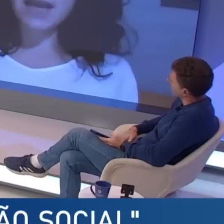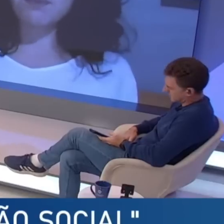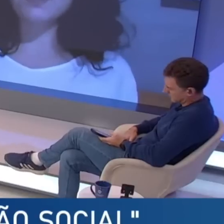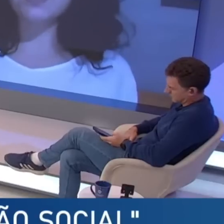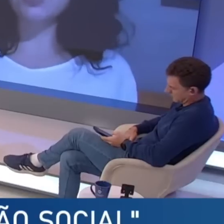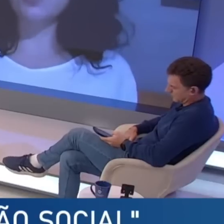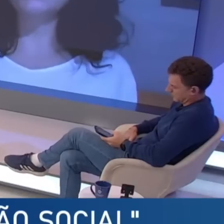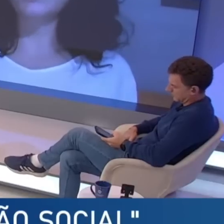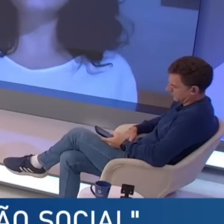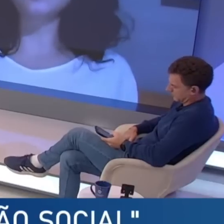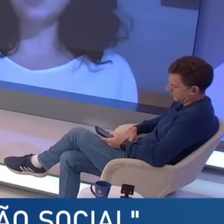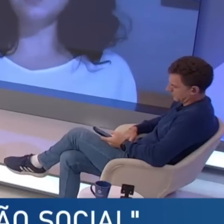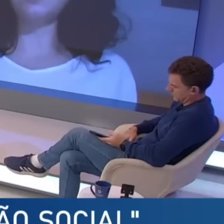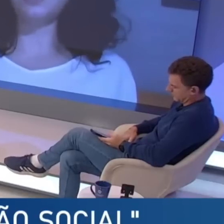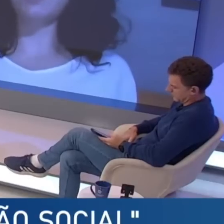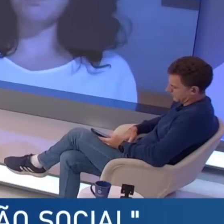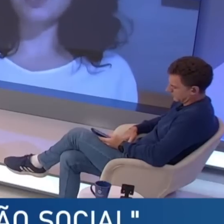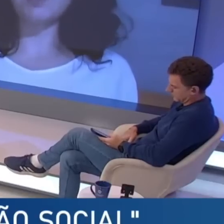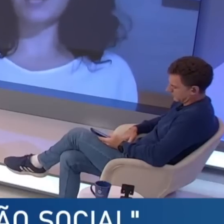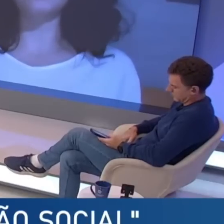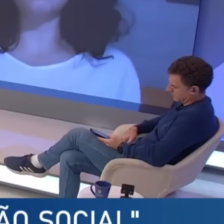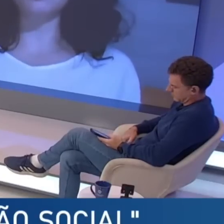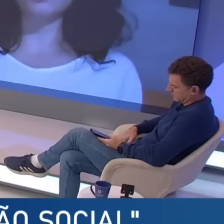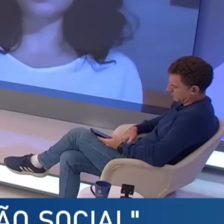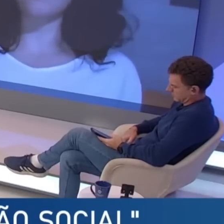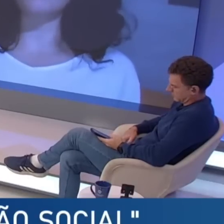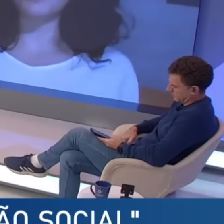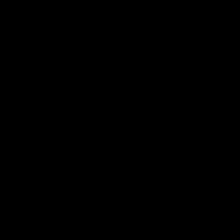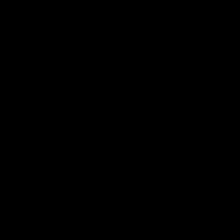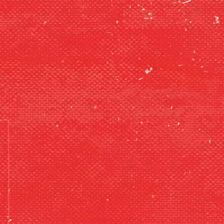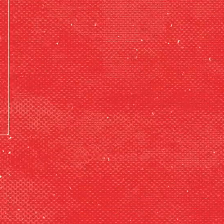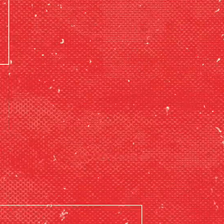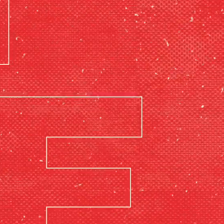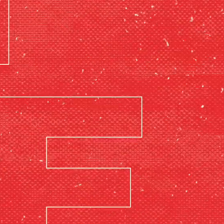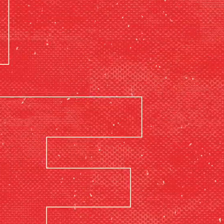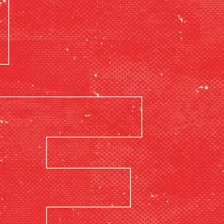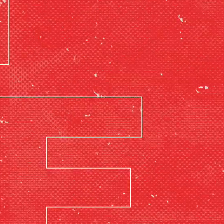né, sempre pensando em como traduzir esse tema e aproximar ele das pessoas comuns.